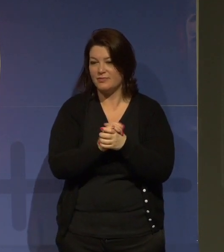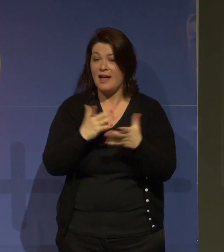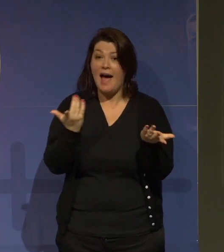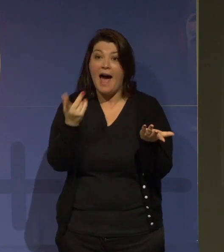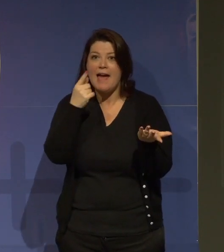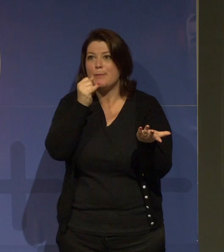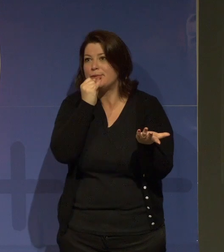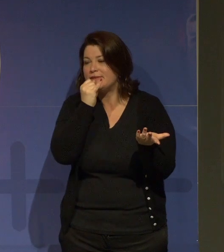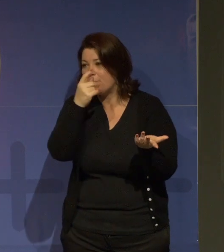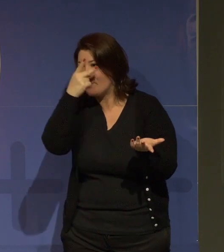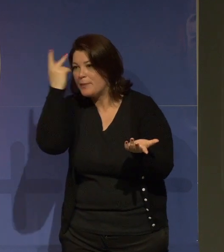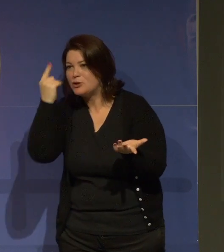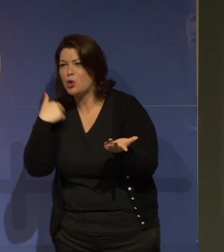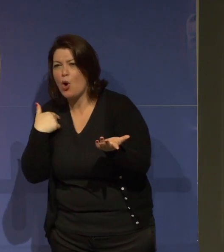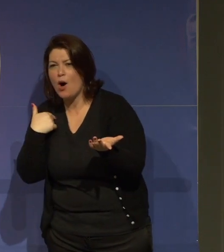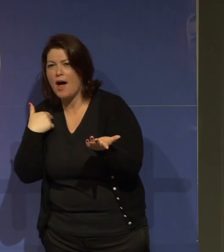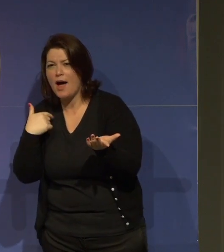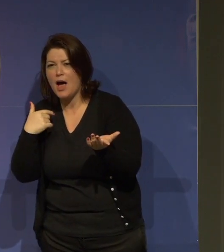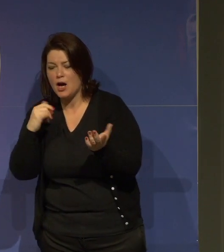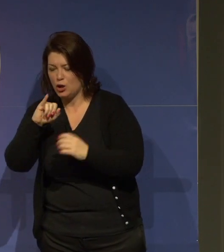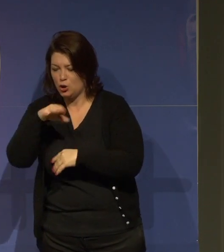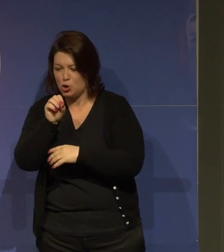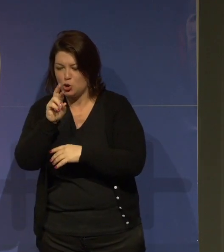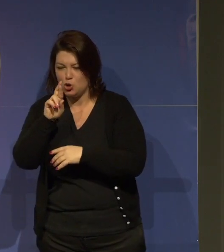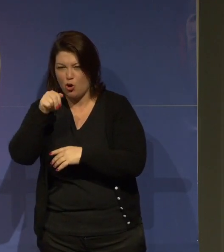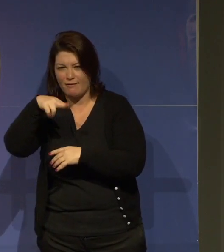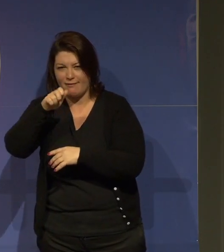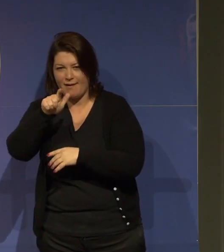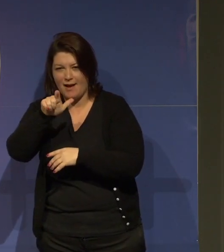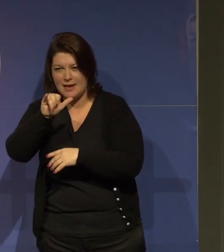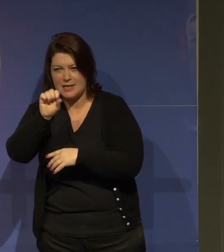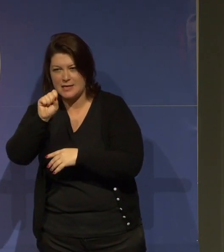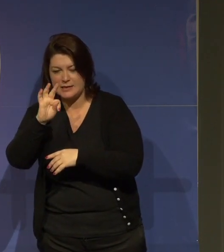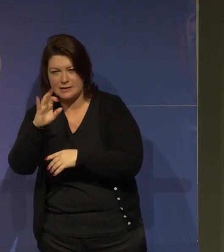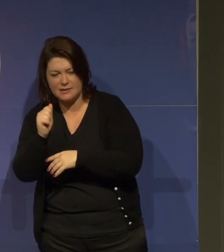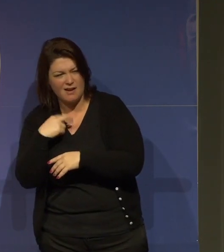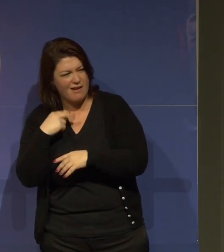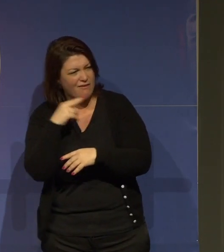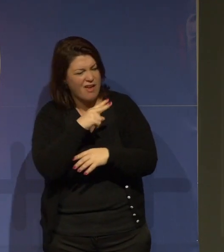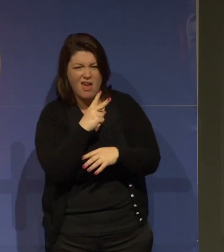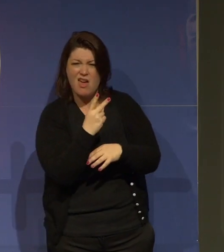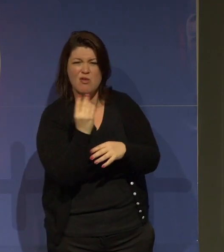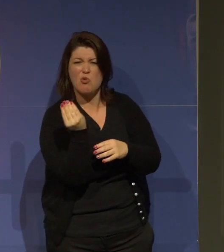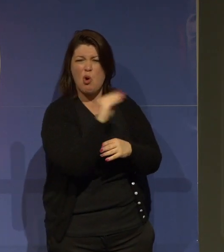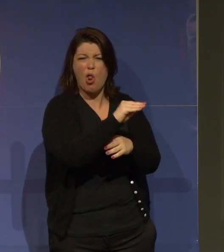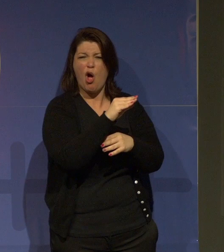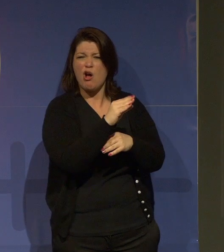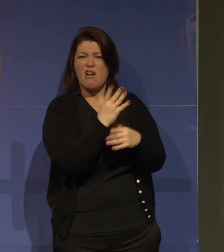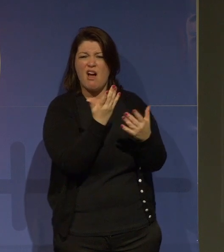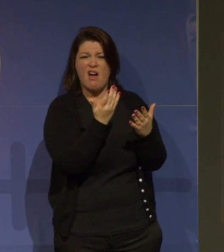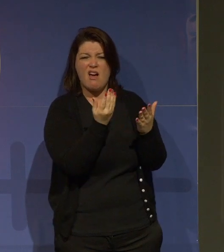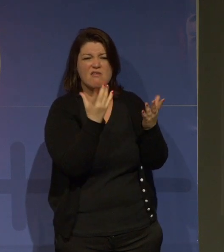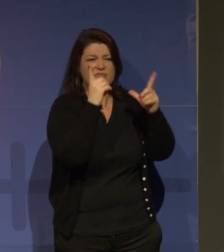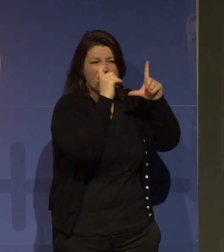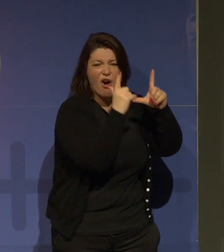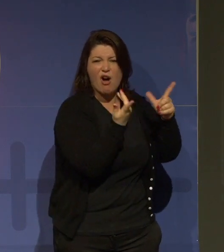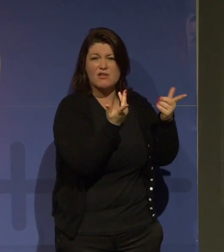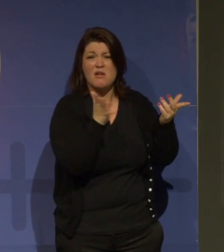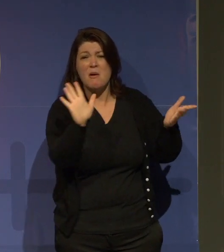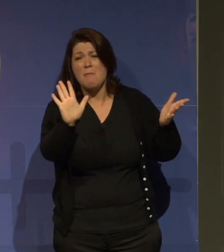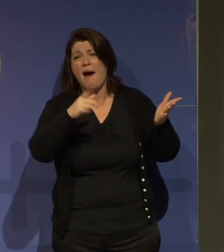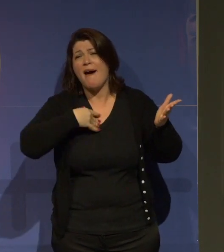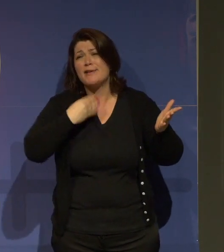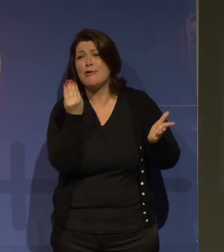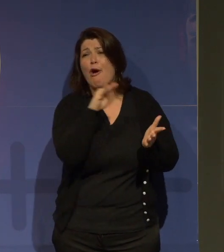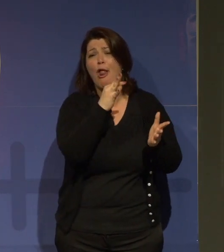jornalista, e não faz a descrição da imagem. Ou então redige um texto completamente lotado de